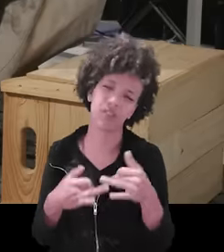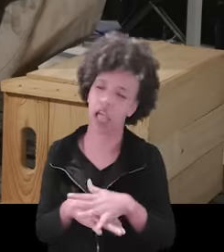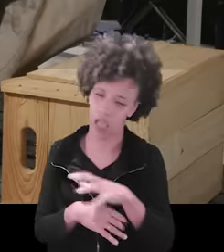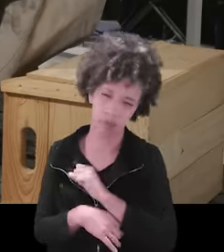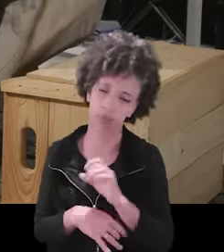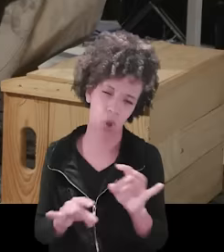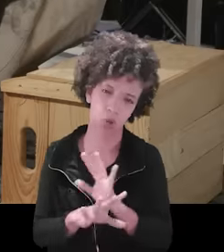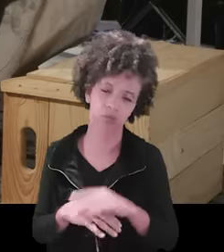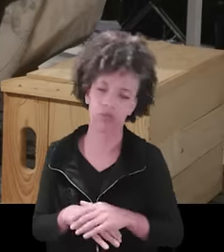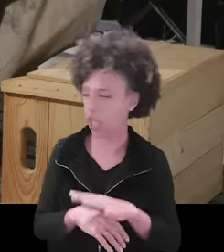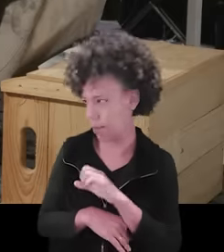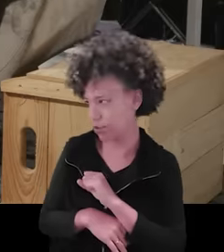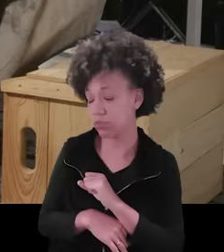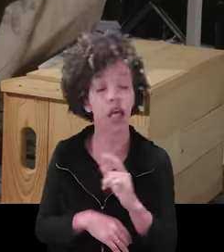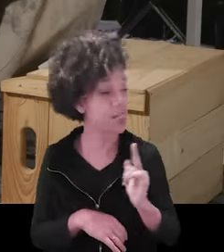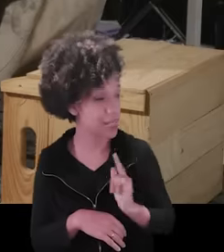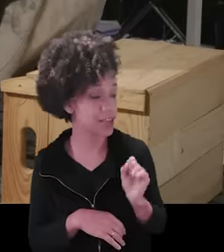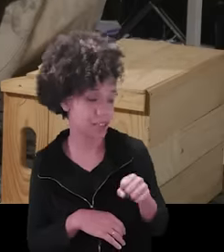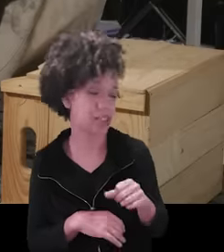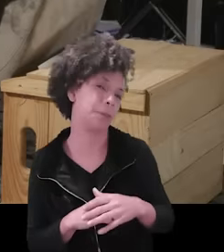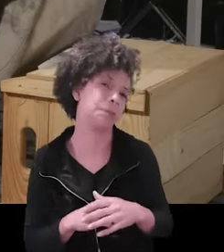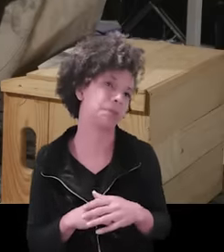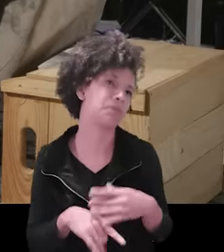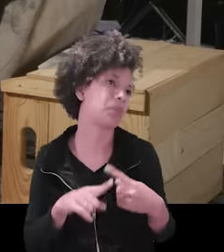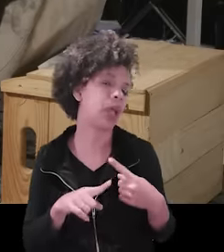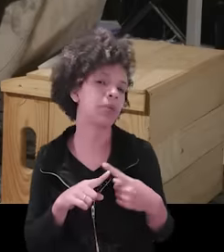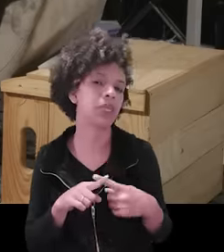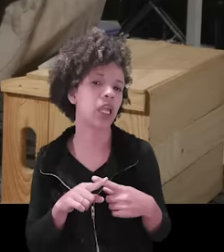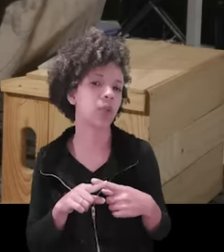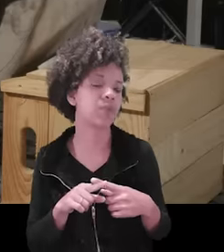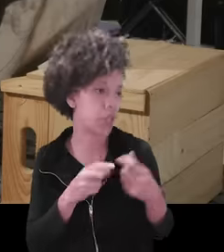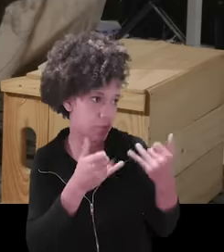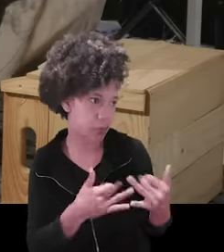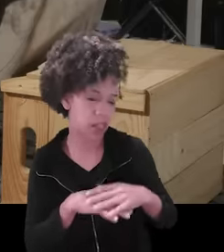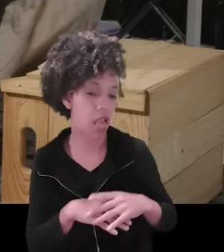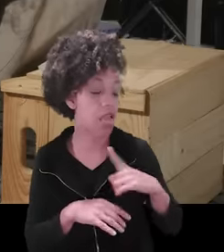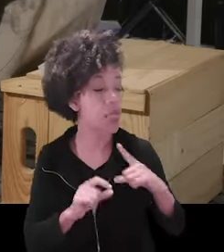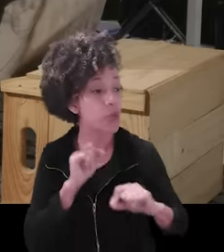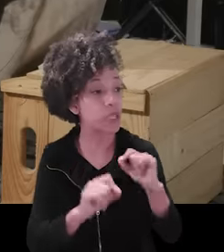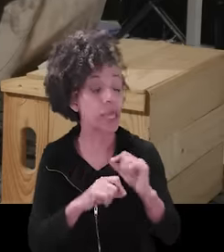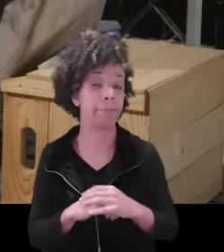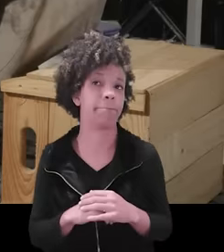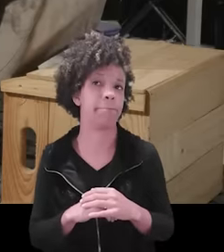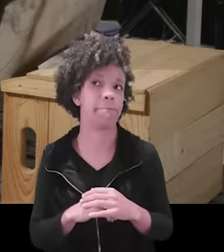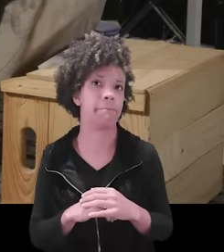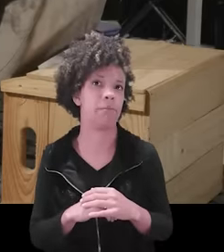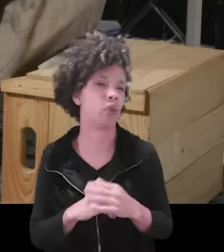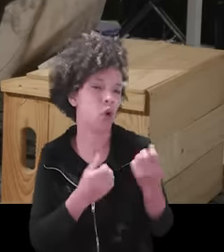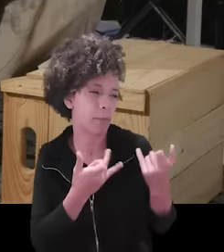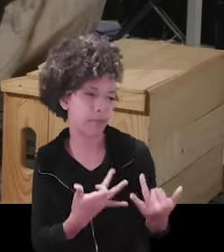Estados Unidos para falar Eles adoram alisadora isso não tem sim assim é é o que eu falei assim eles têm esse